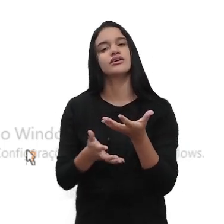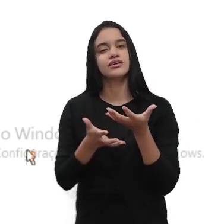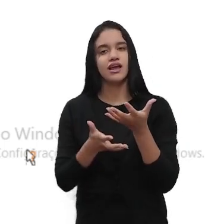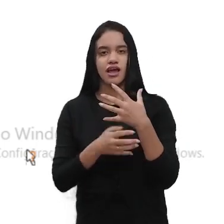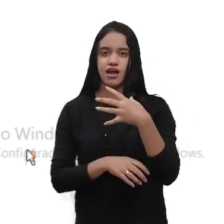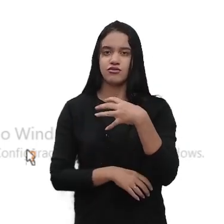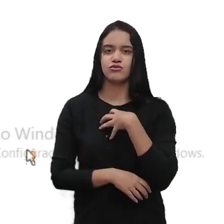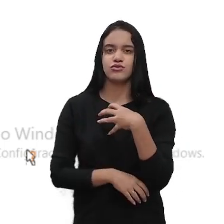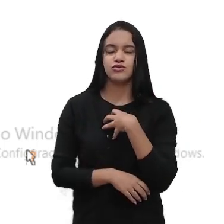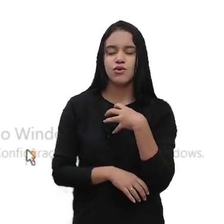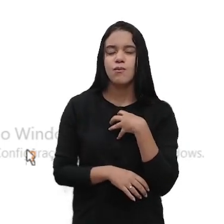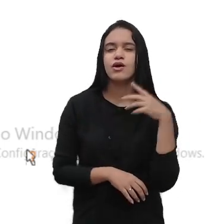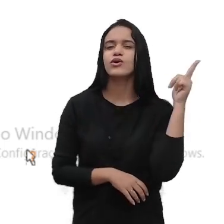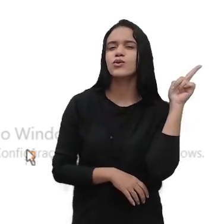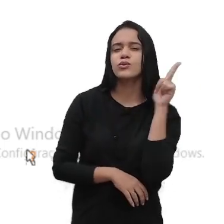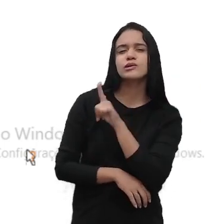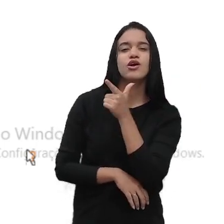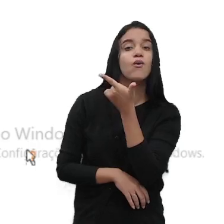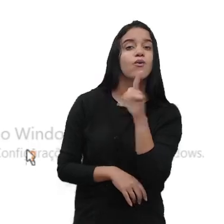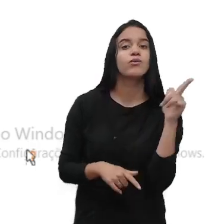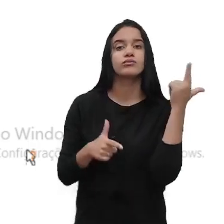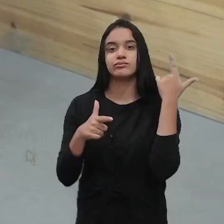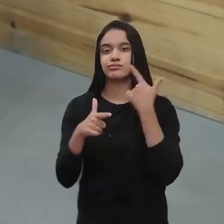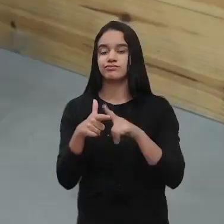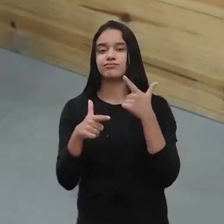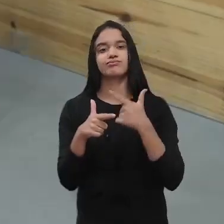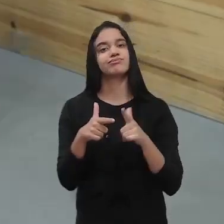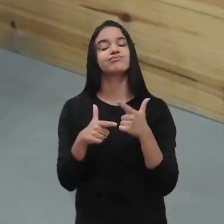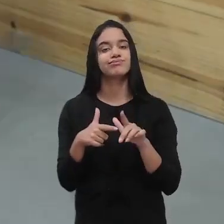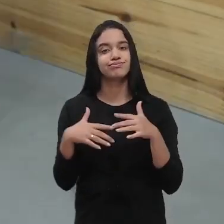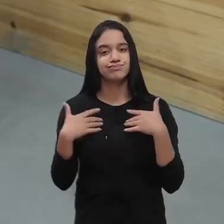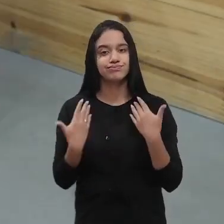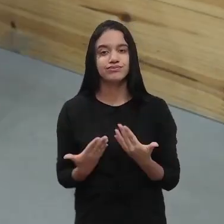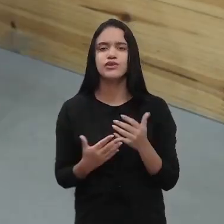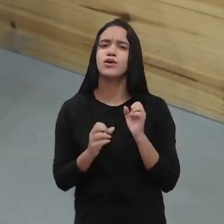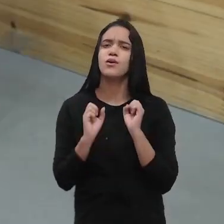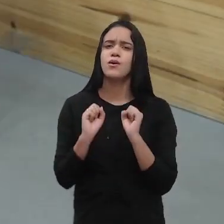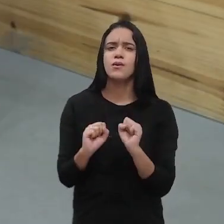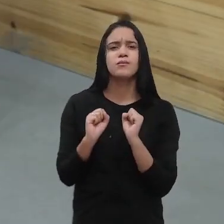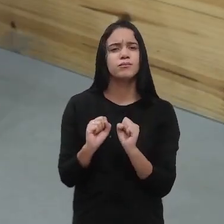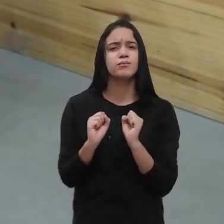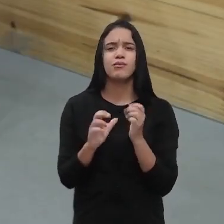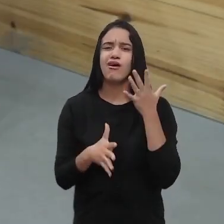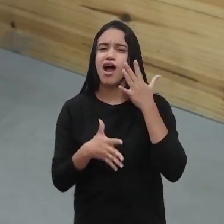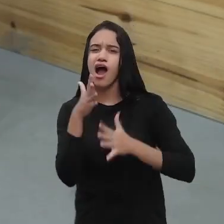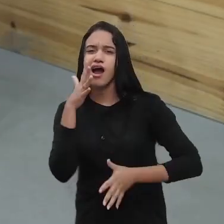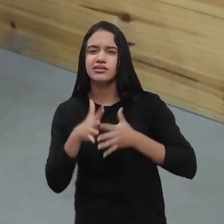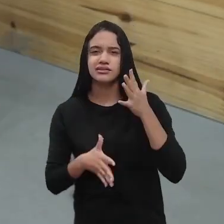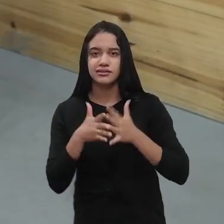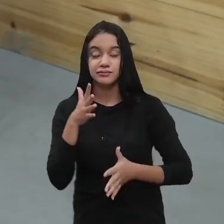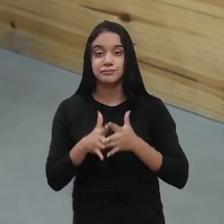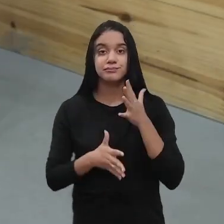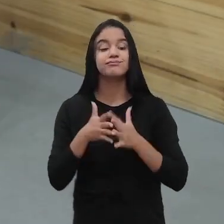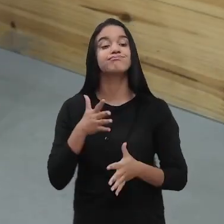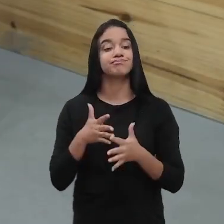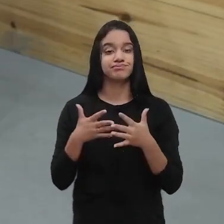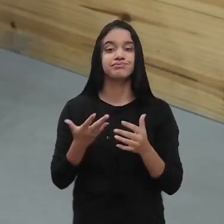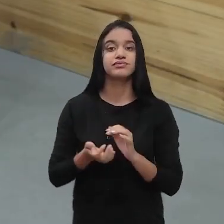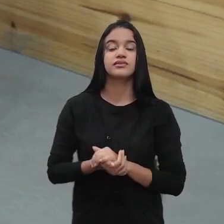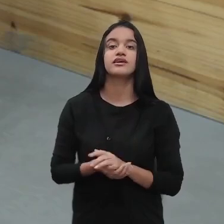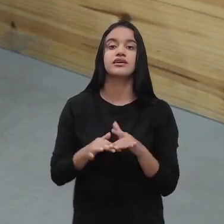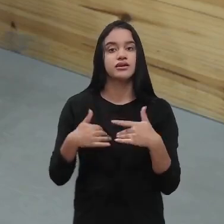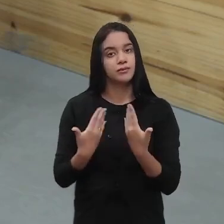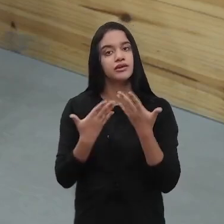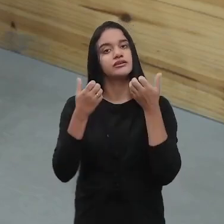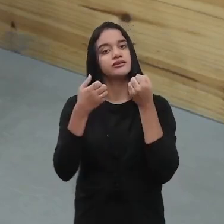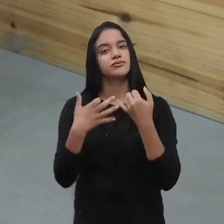a gente, né, conseguiu com outro problema, e aí muitas vezes a gente pode se atrapalhar nisso daí, viu? E Simon fala sobre